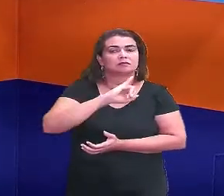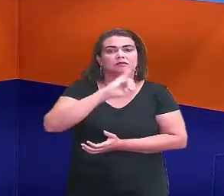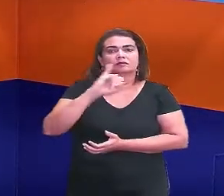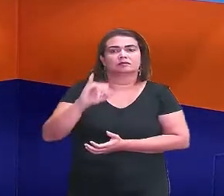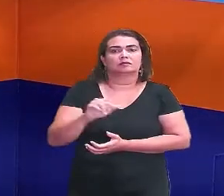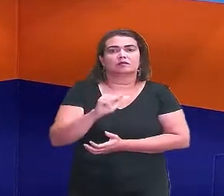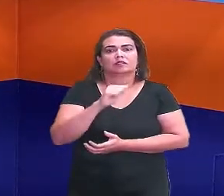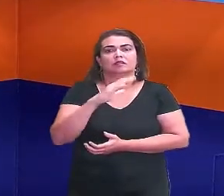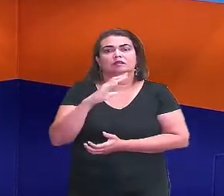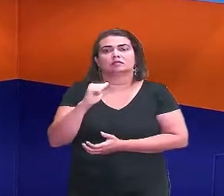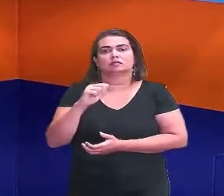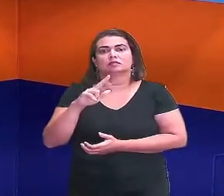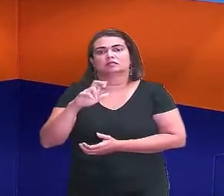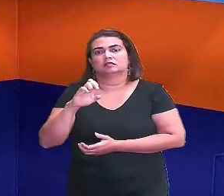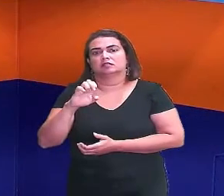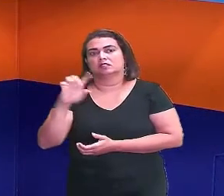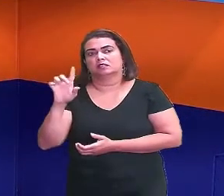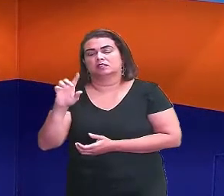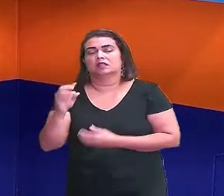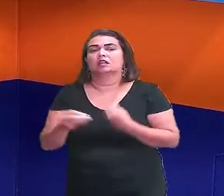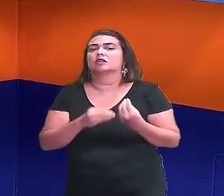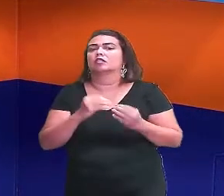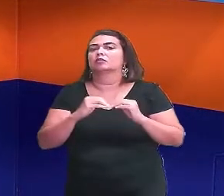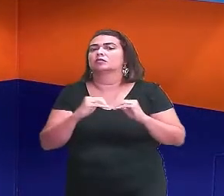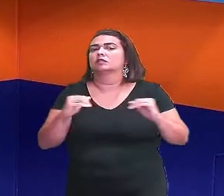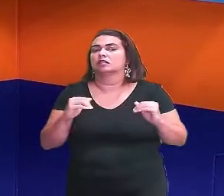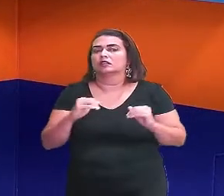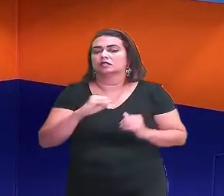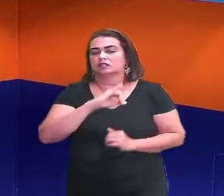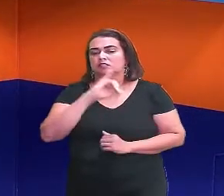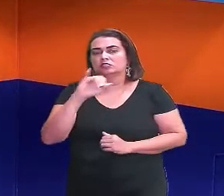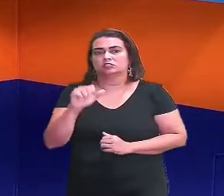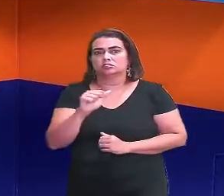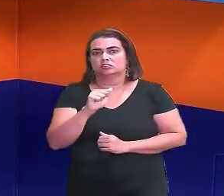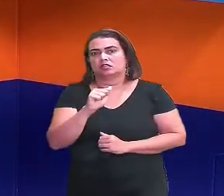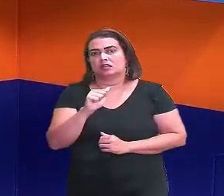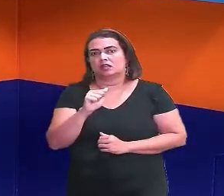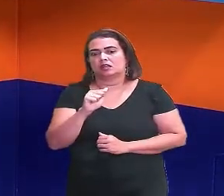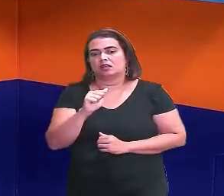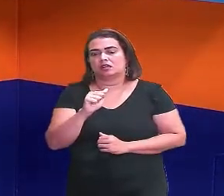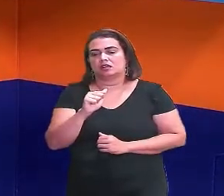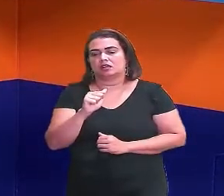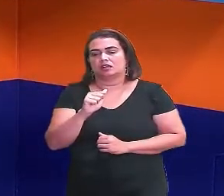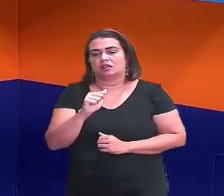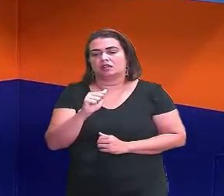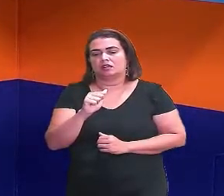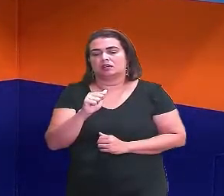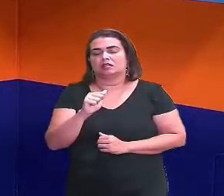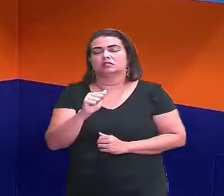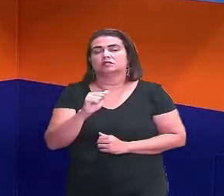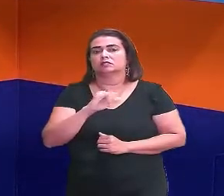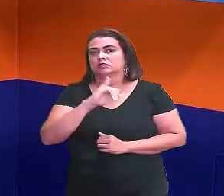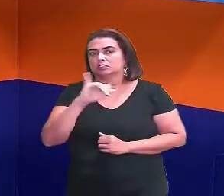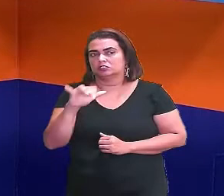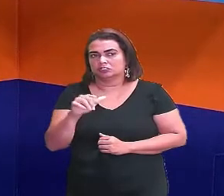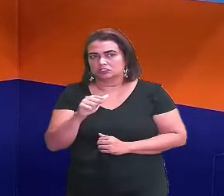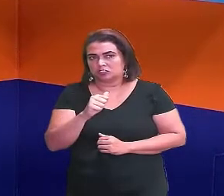gente separar as sílabas, a gente faz assim, ó. Já, tá? Olha aqui,